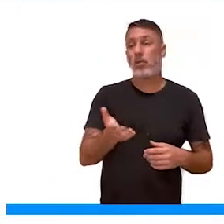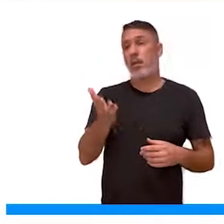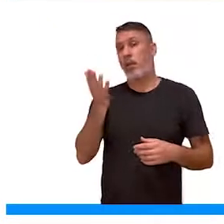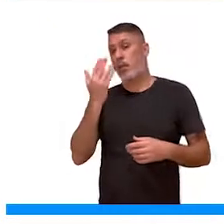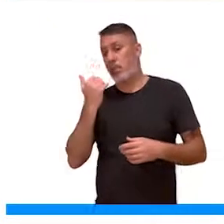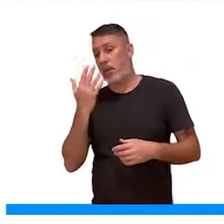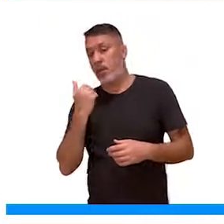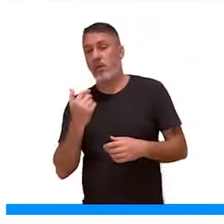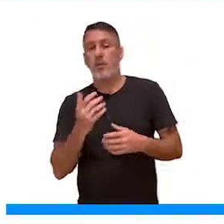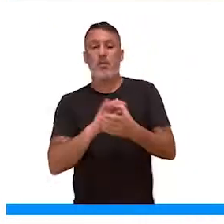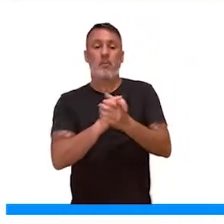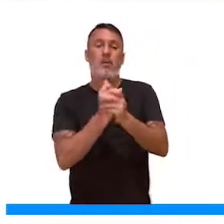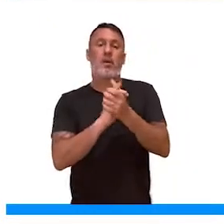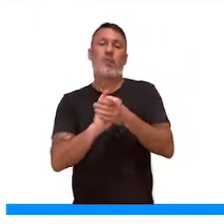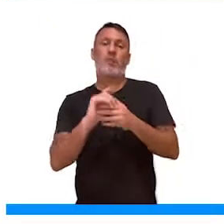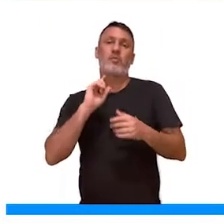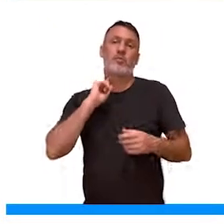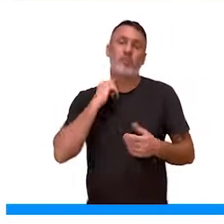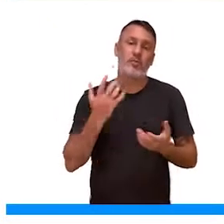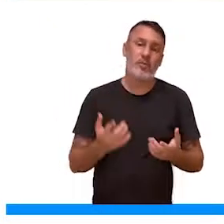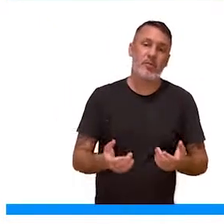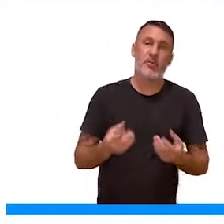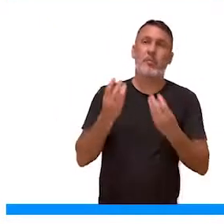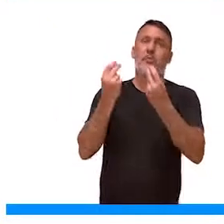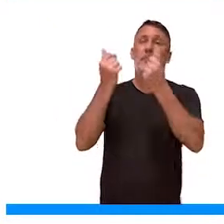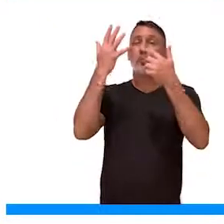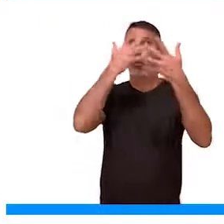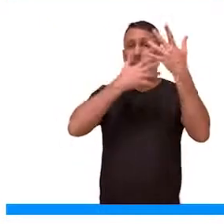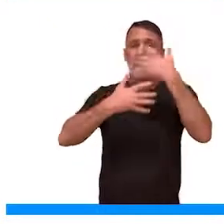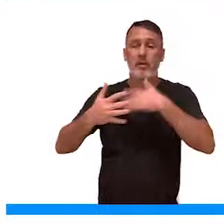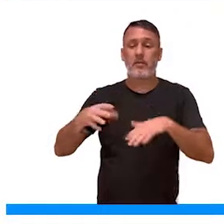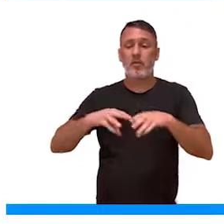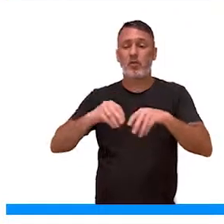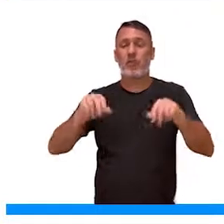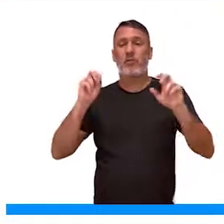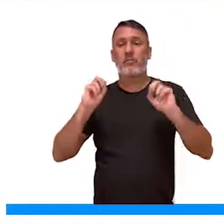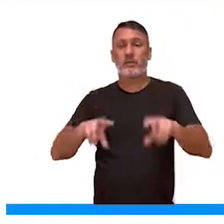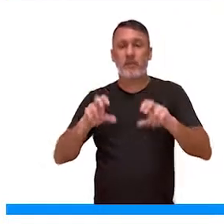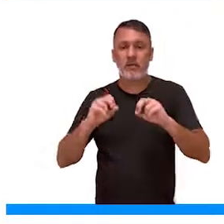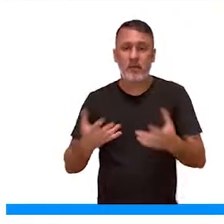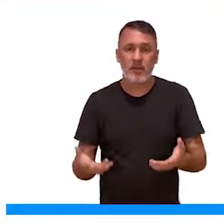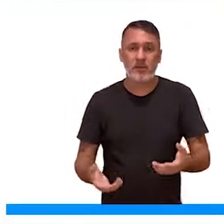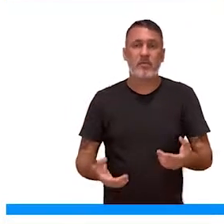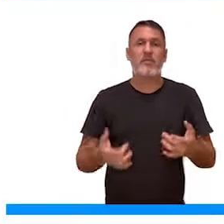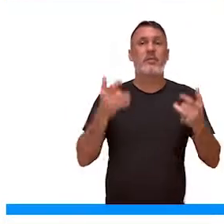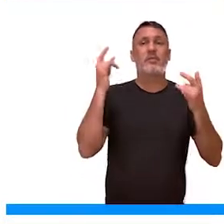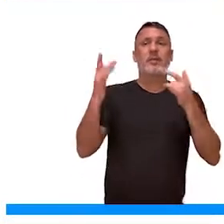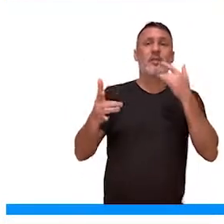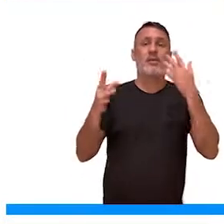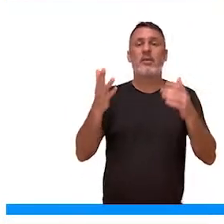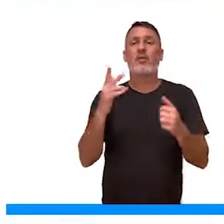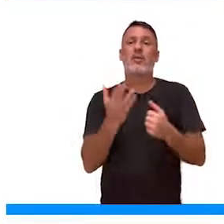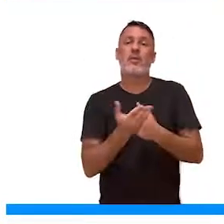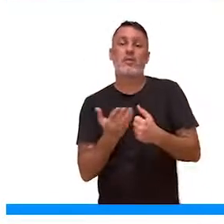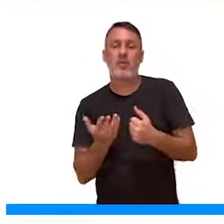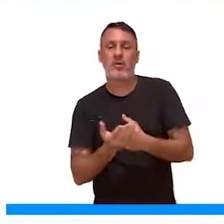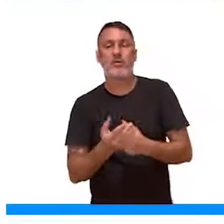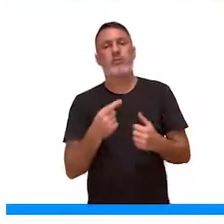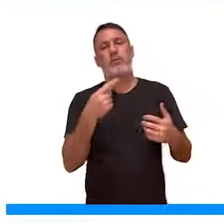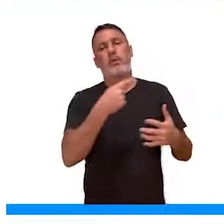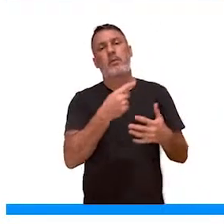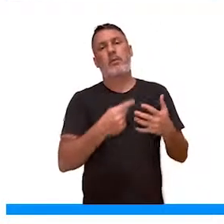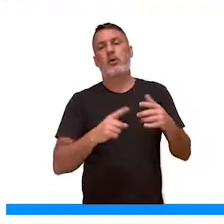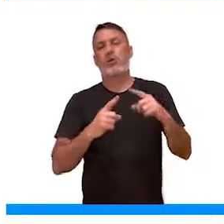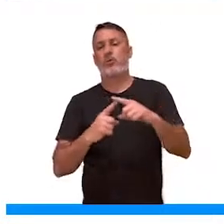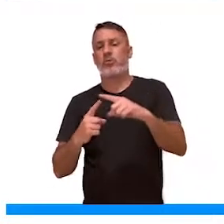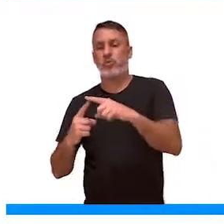água, alimentos, mãos sem devida higienização, poeira, solo contaminado por larvas, hospedeiros intermediários